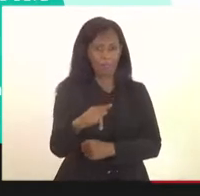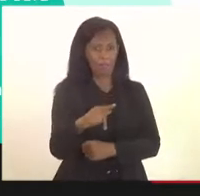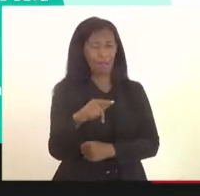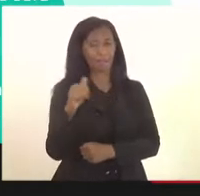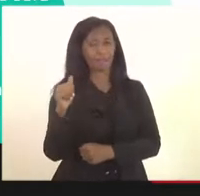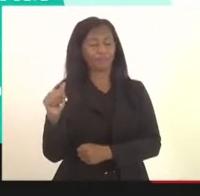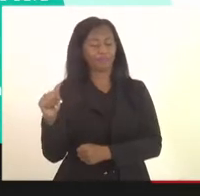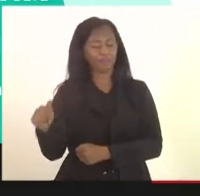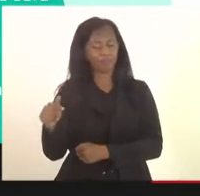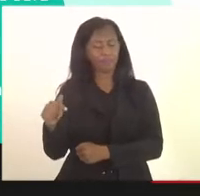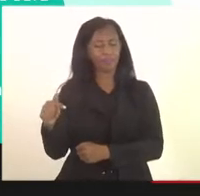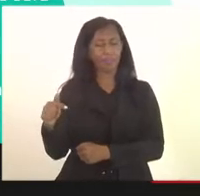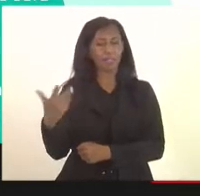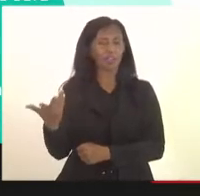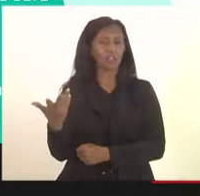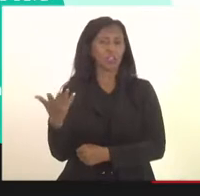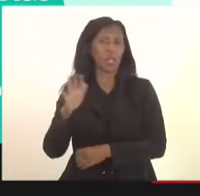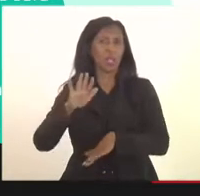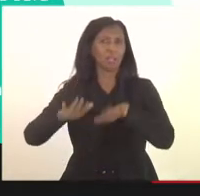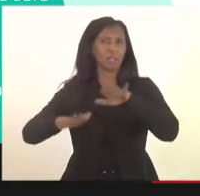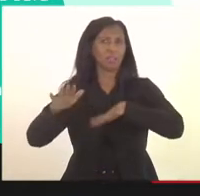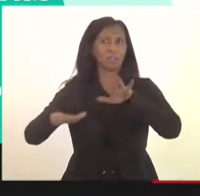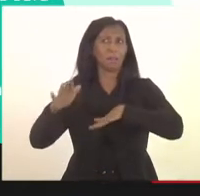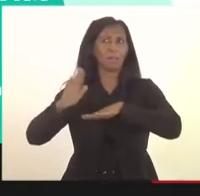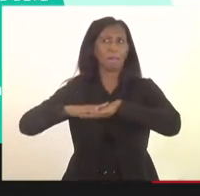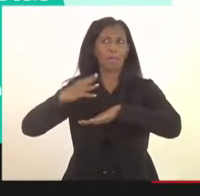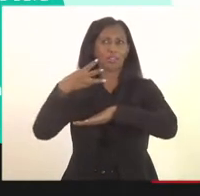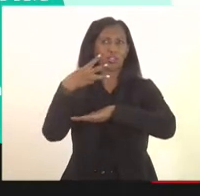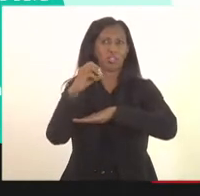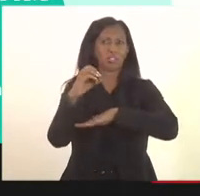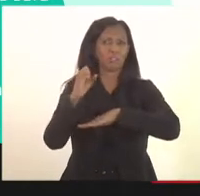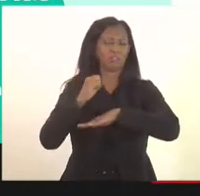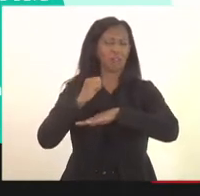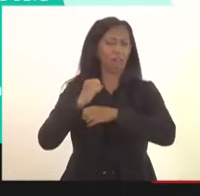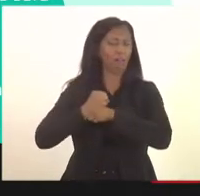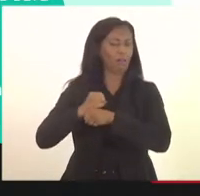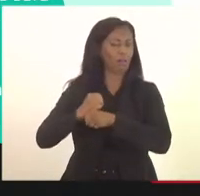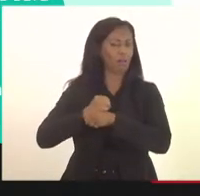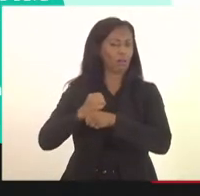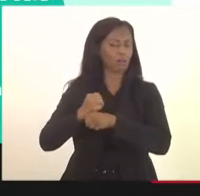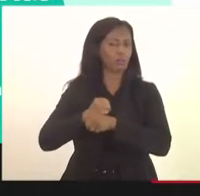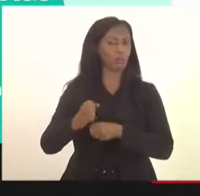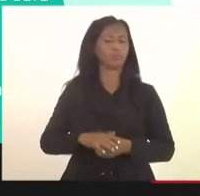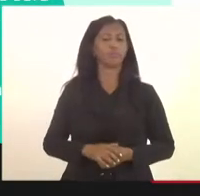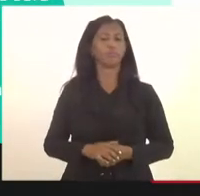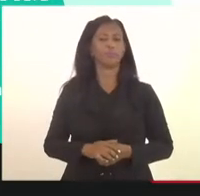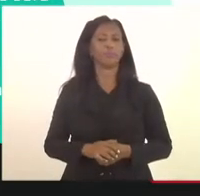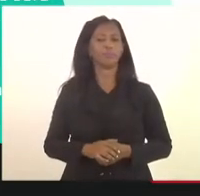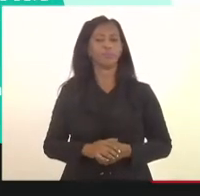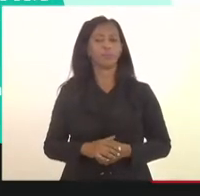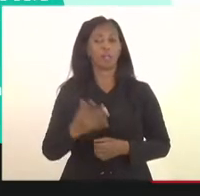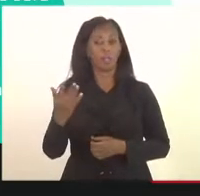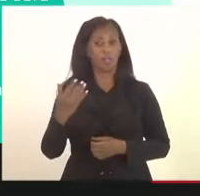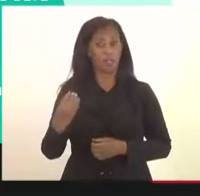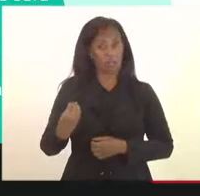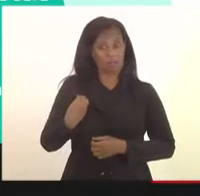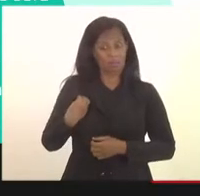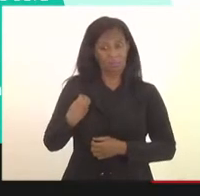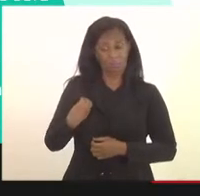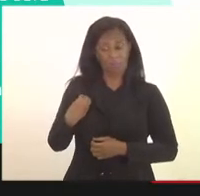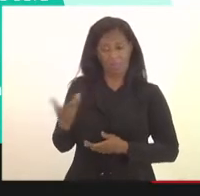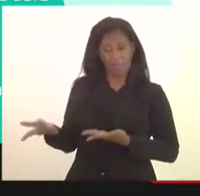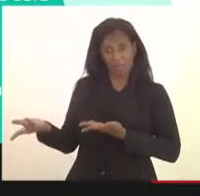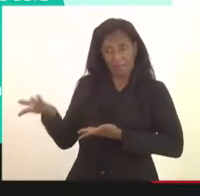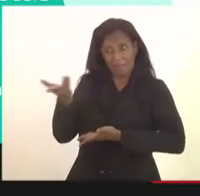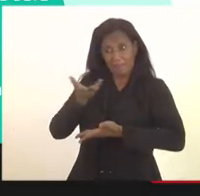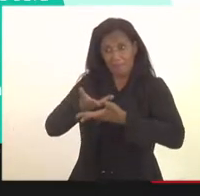que vinham produzindo há mais de, espadarte provavelmente há mais de 30 anos, e a presença, essa formação, essa